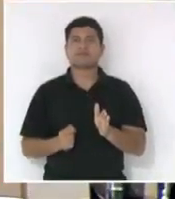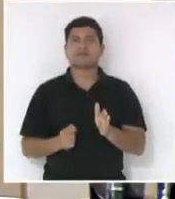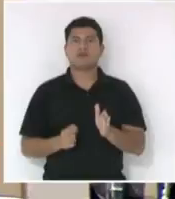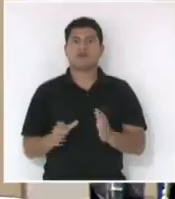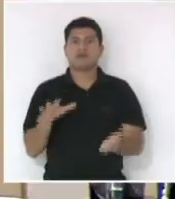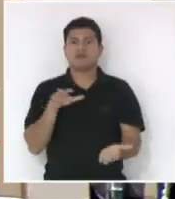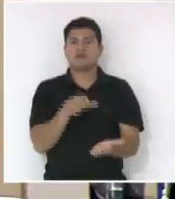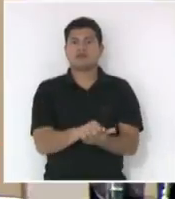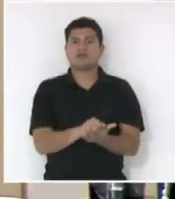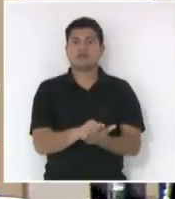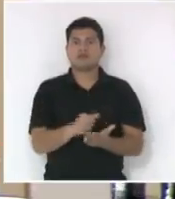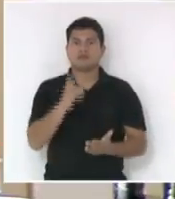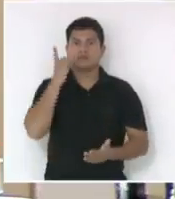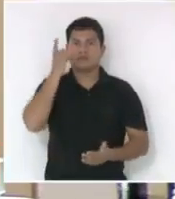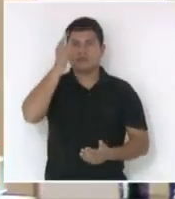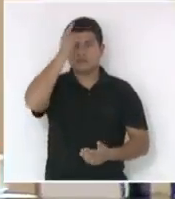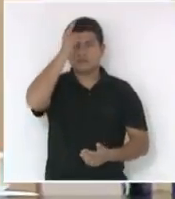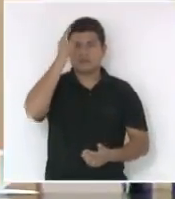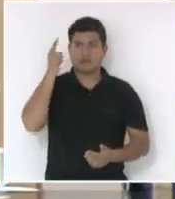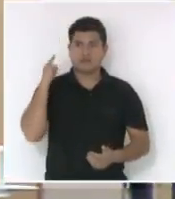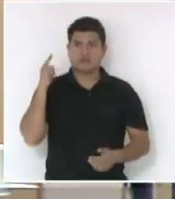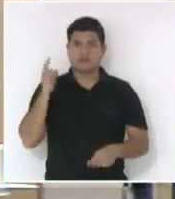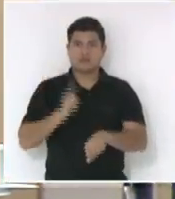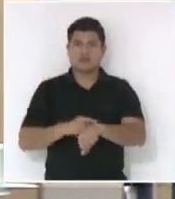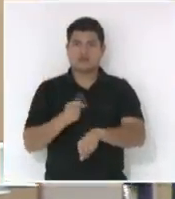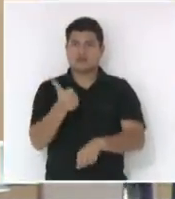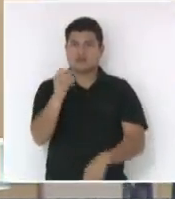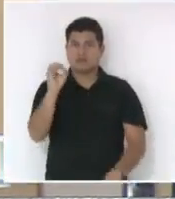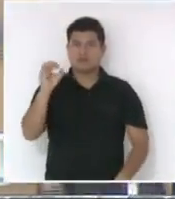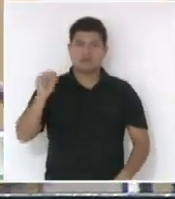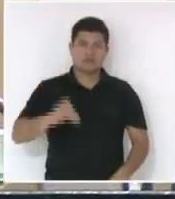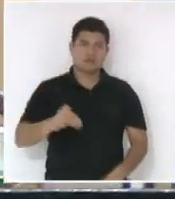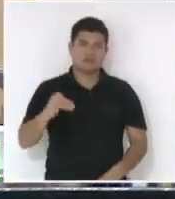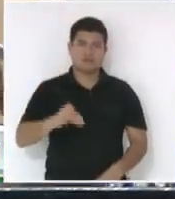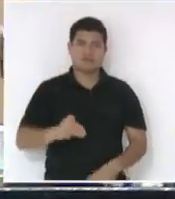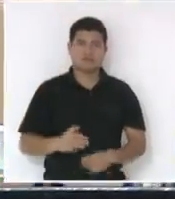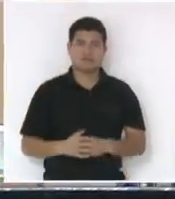inscrito, deputado Leonel Pavan, por até 10 minutos.